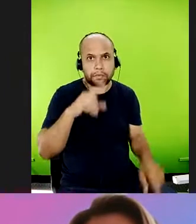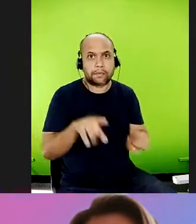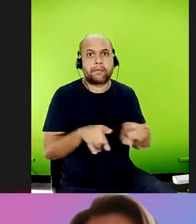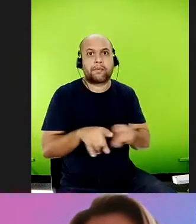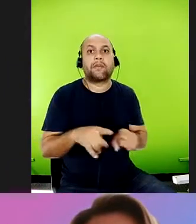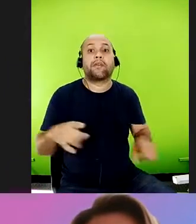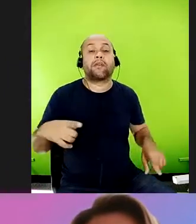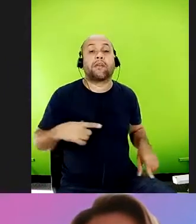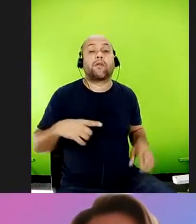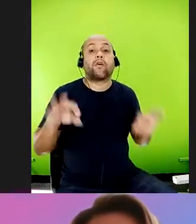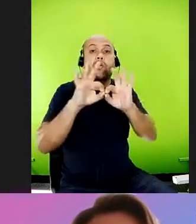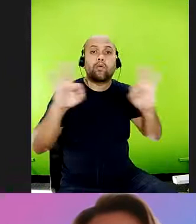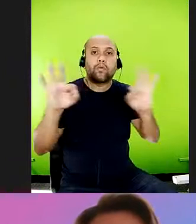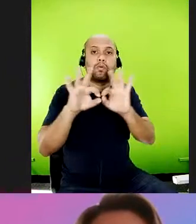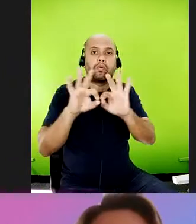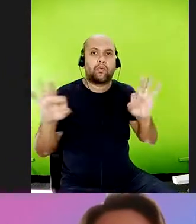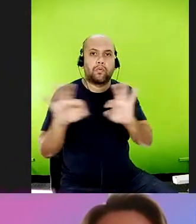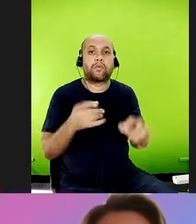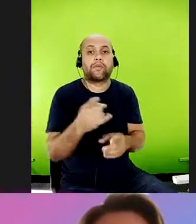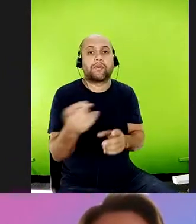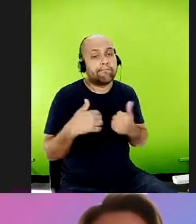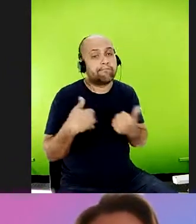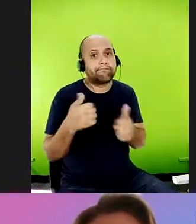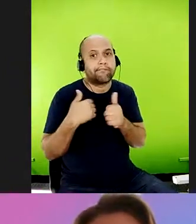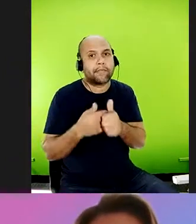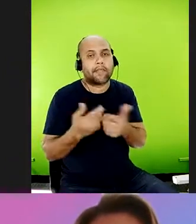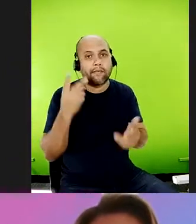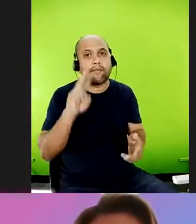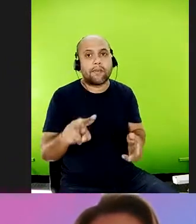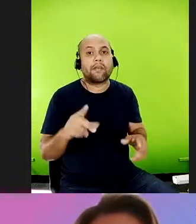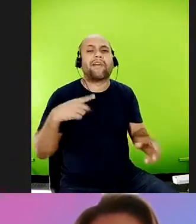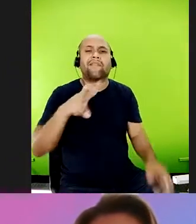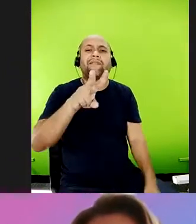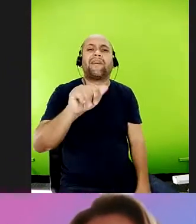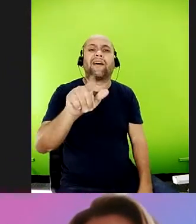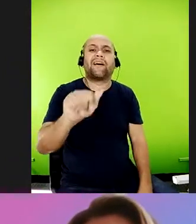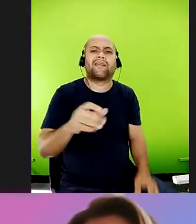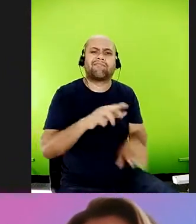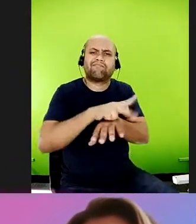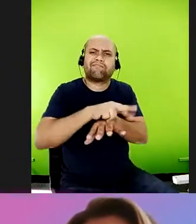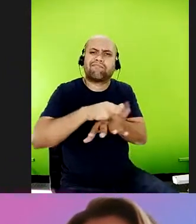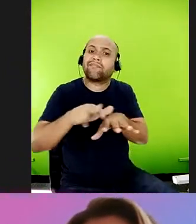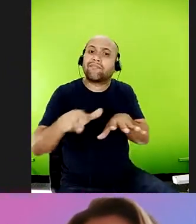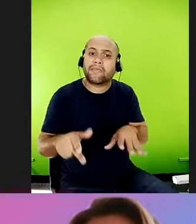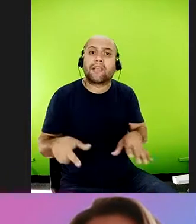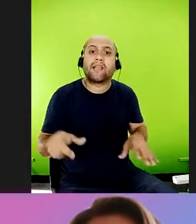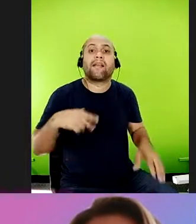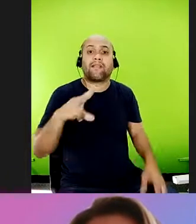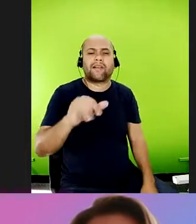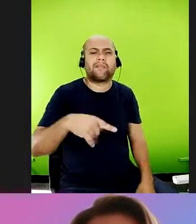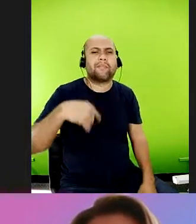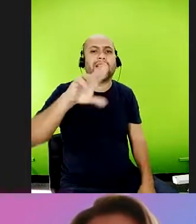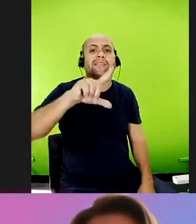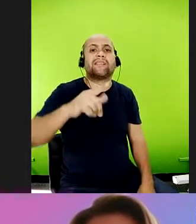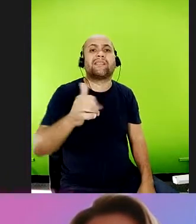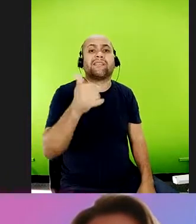não só conteúdos né como você estava bem é mas muitos muitos vagas então aplique as vagas estão com mais de 118 mil